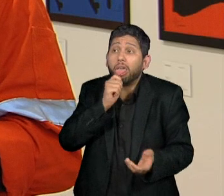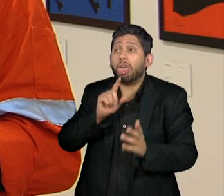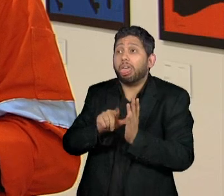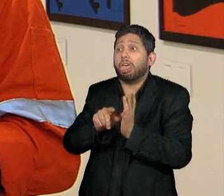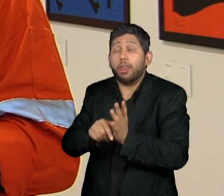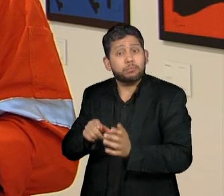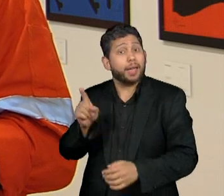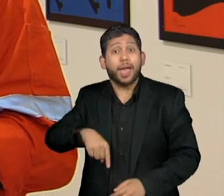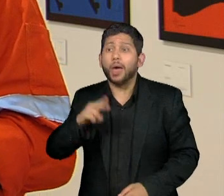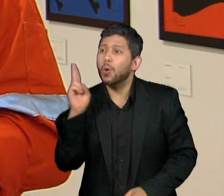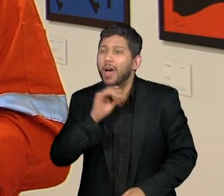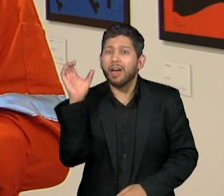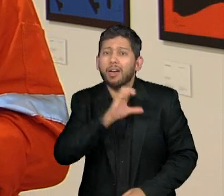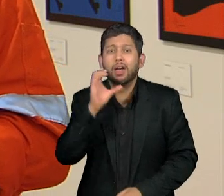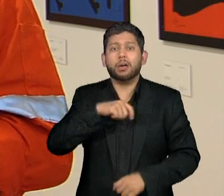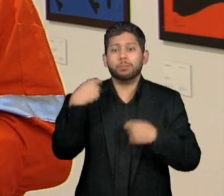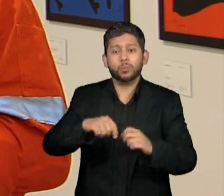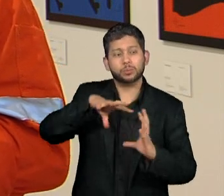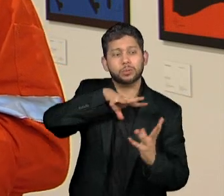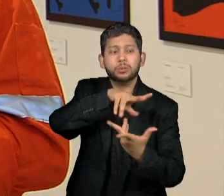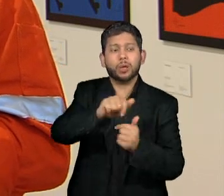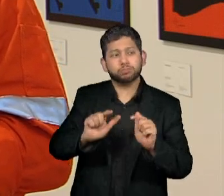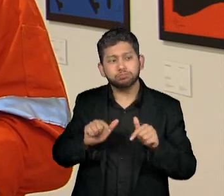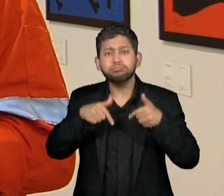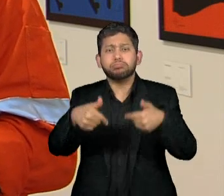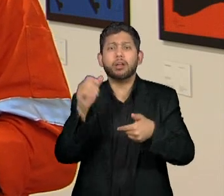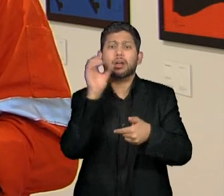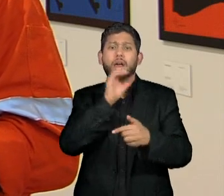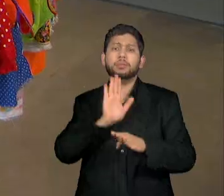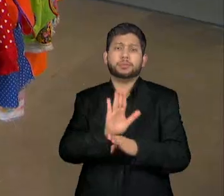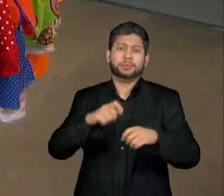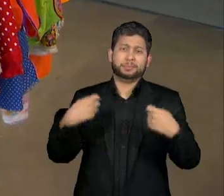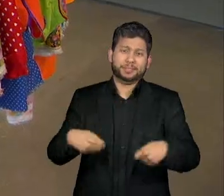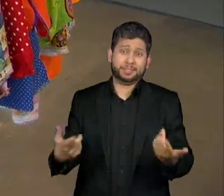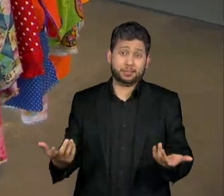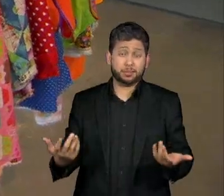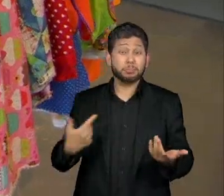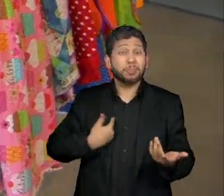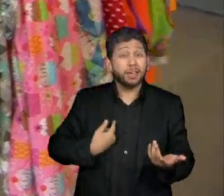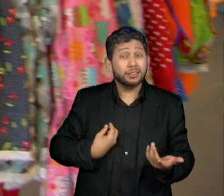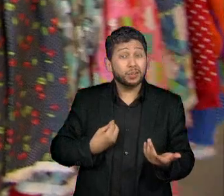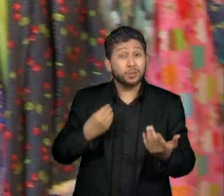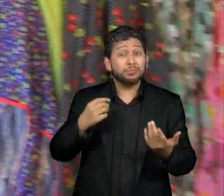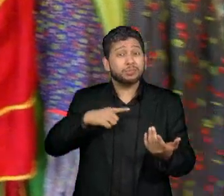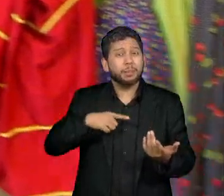seja pelo planeta mesmo, né? Por todas as formas de vida.